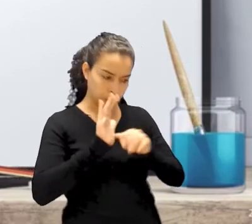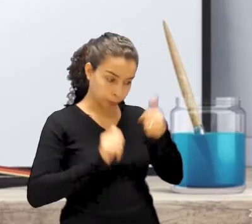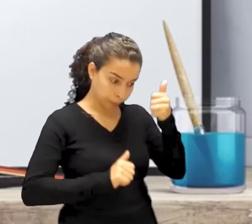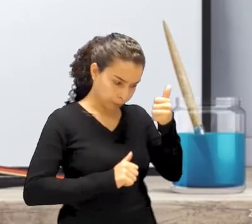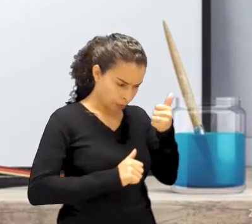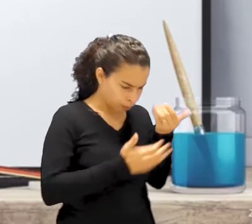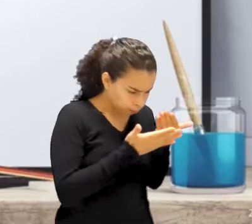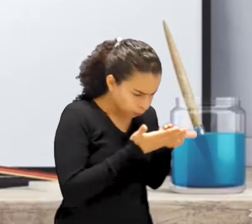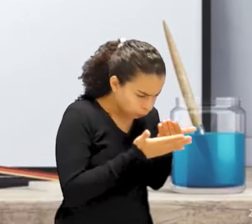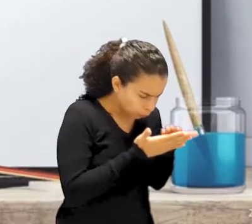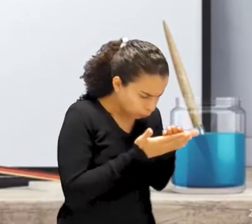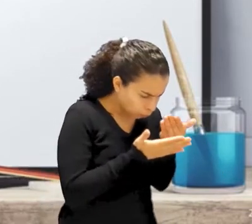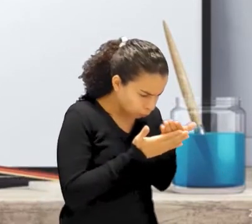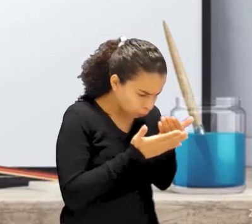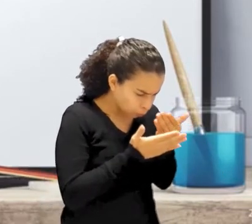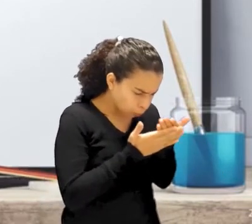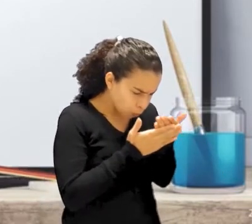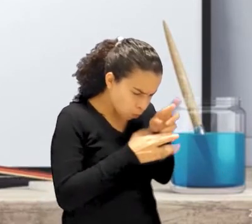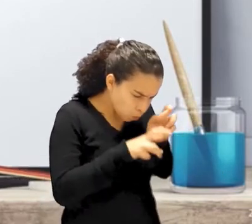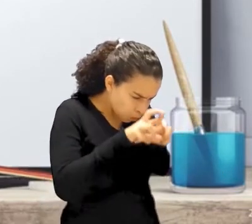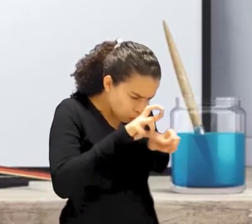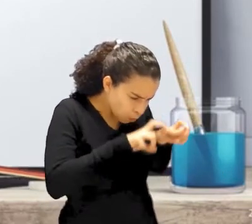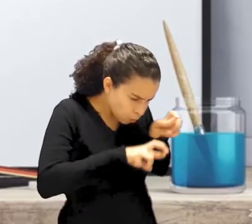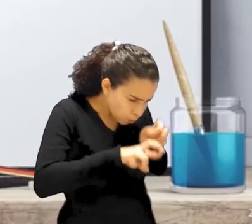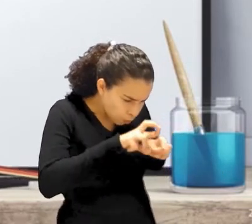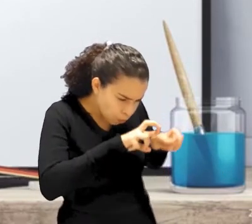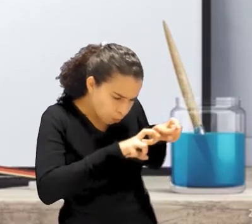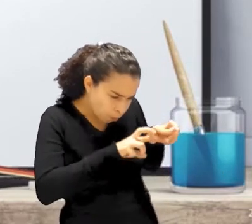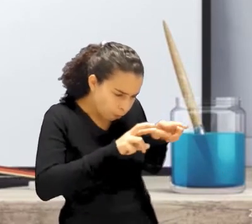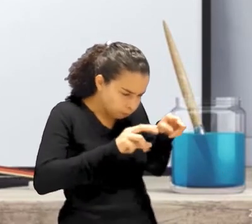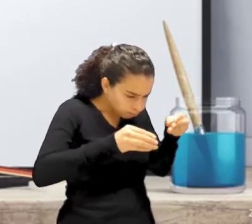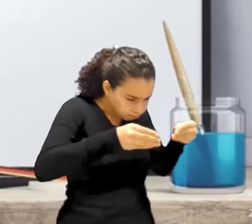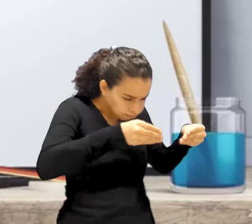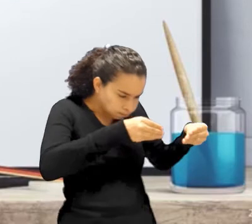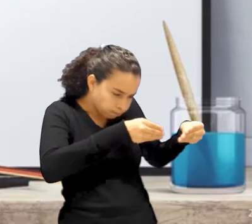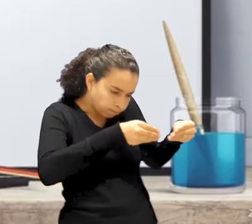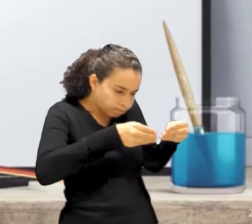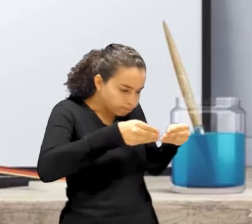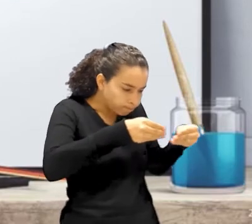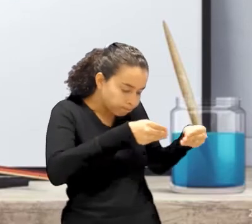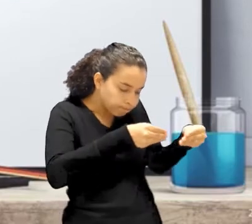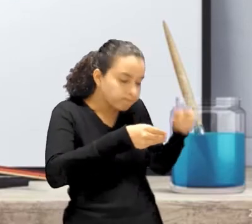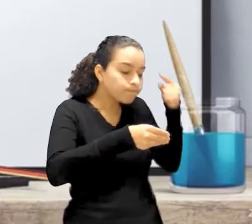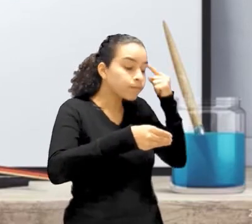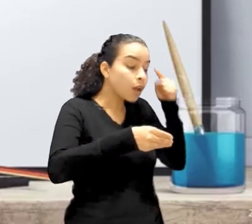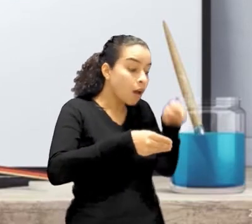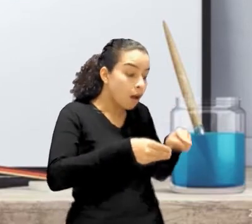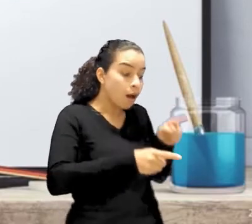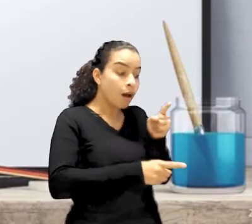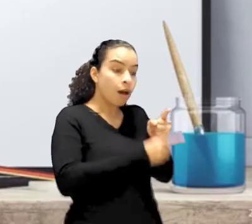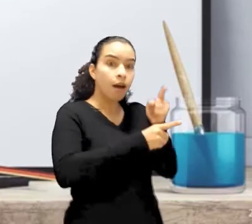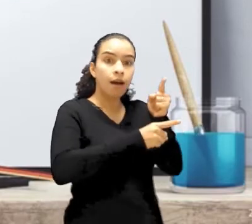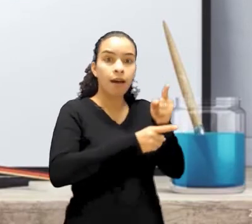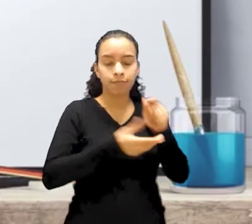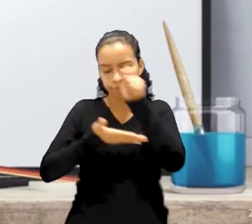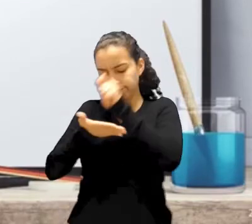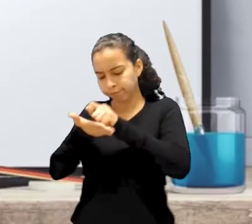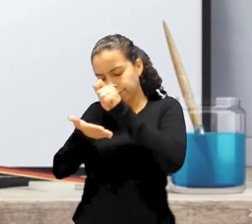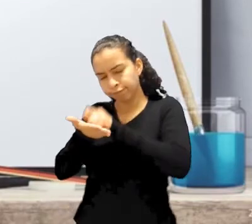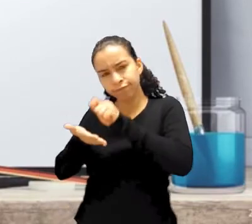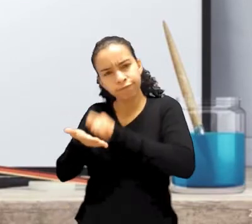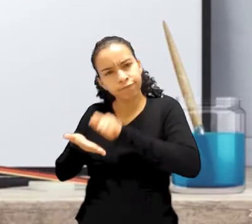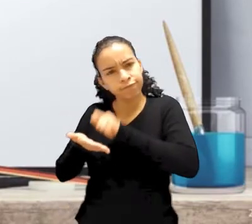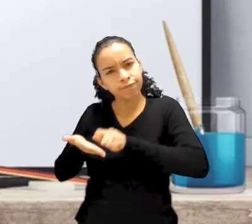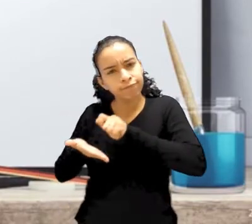serve para transmitir essa ciência que é produzida. E ele é muito importante, gente,